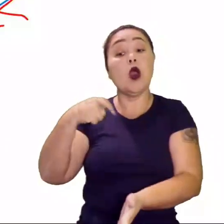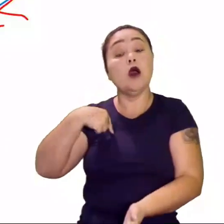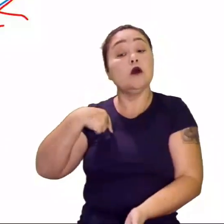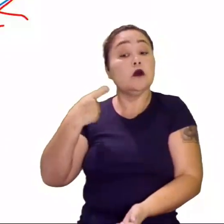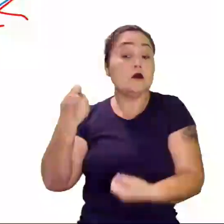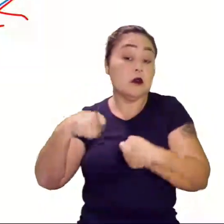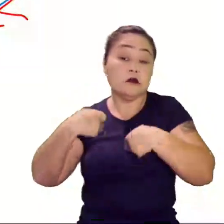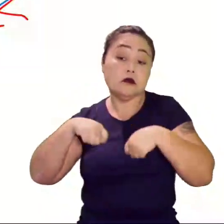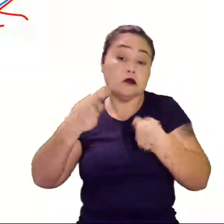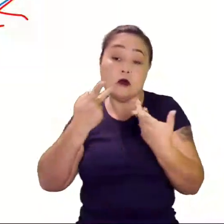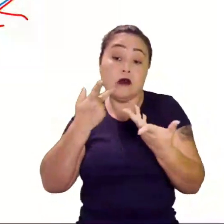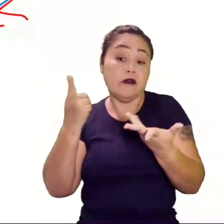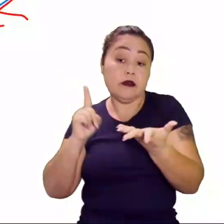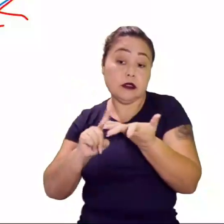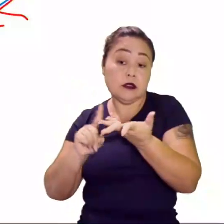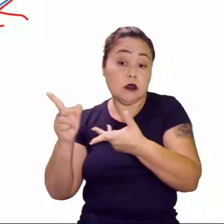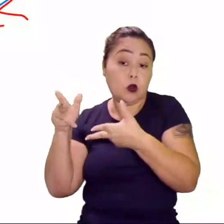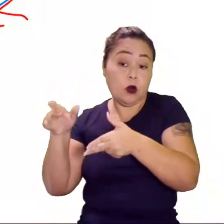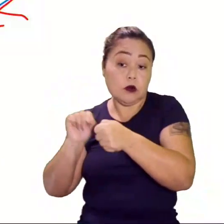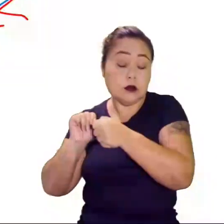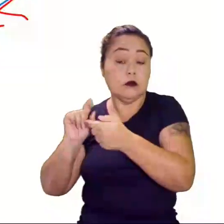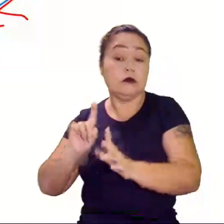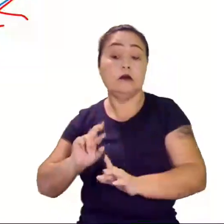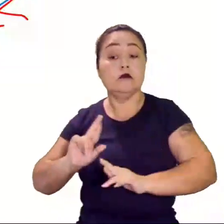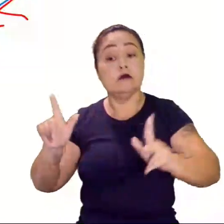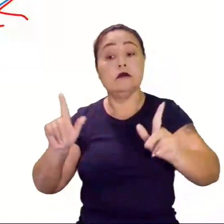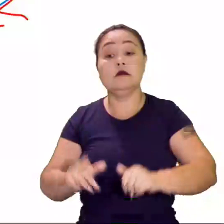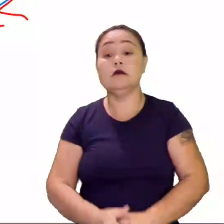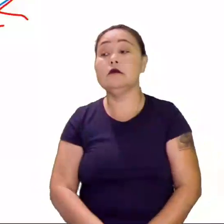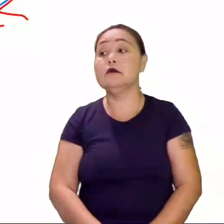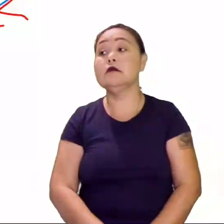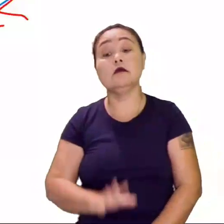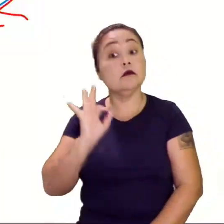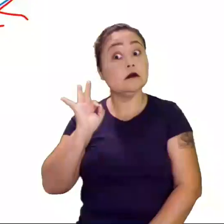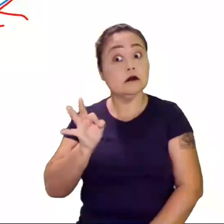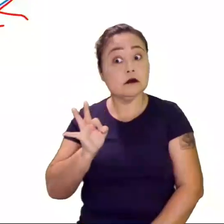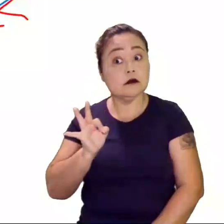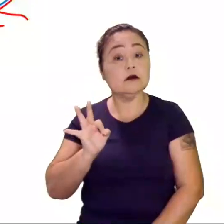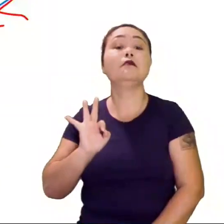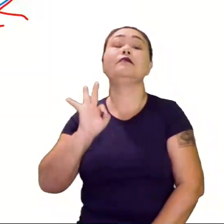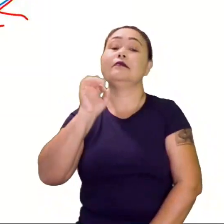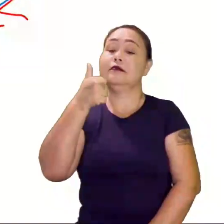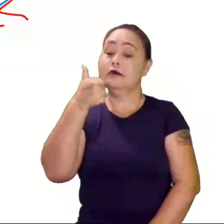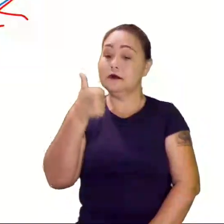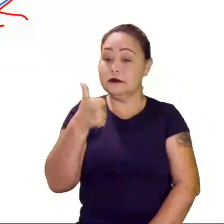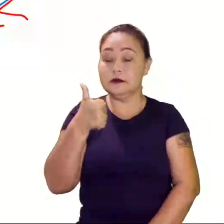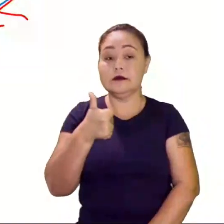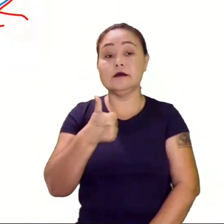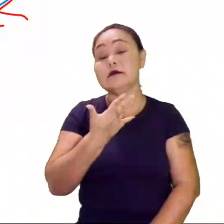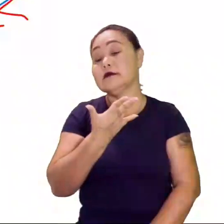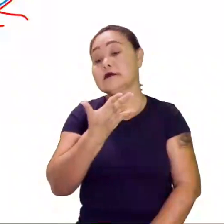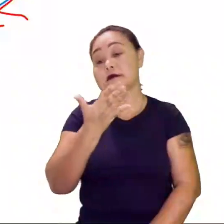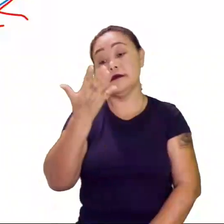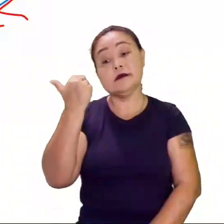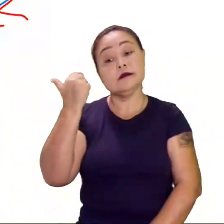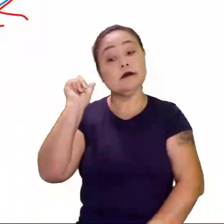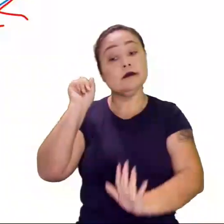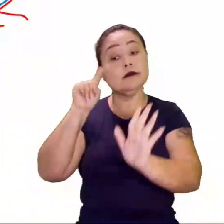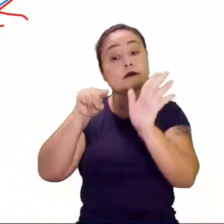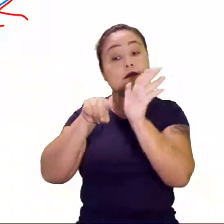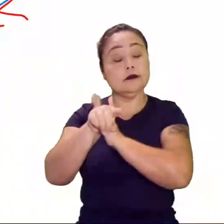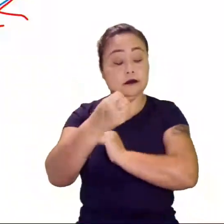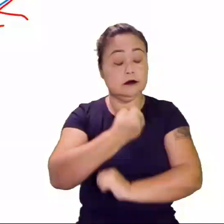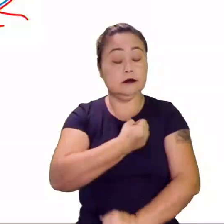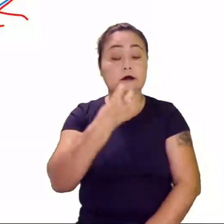a gente fazer esse procedimento aí. Verdade. Certinho? Certinho. Bora então? Vamos lá para a questão de